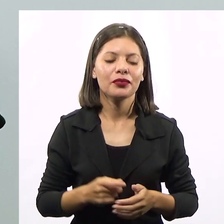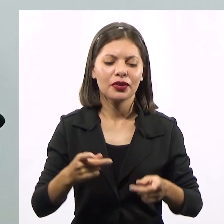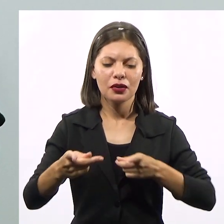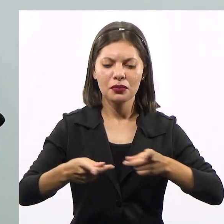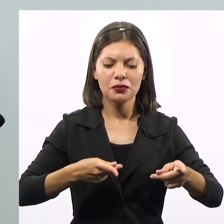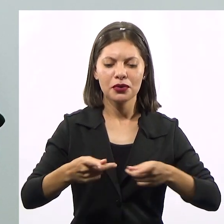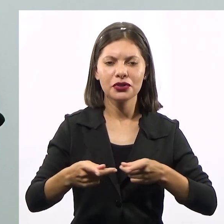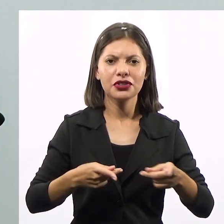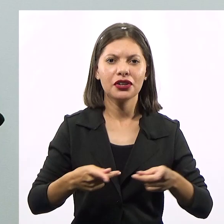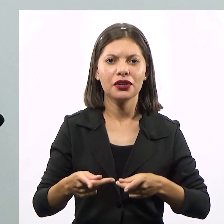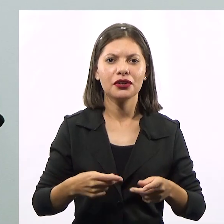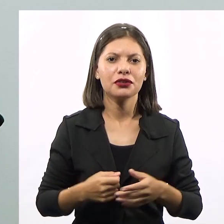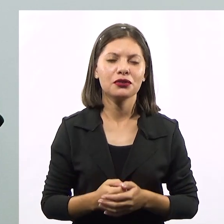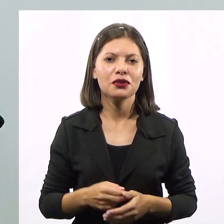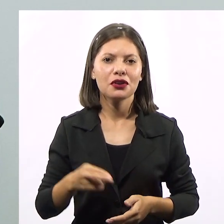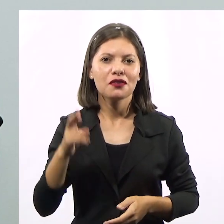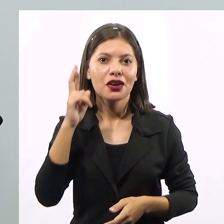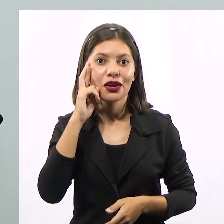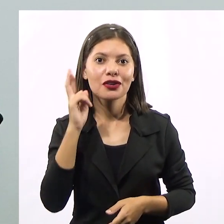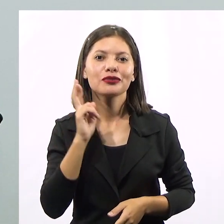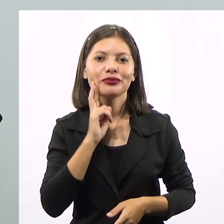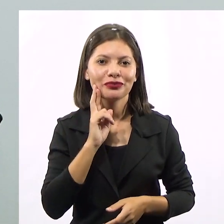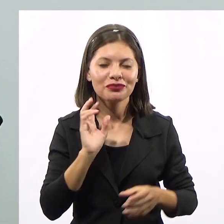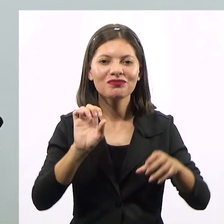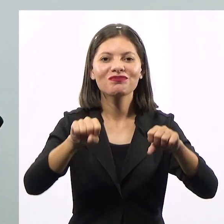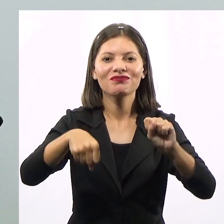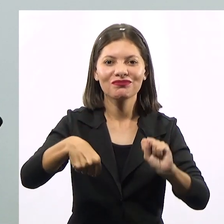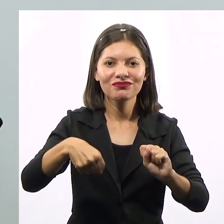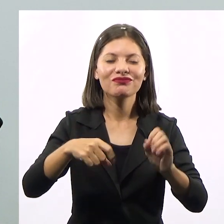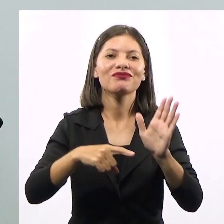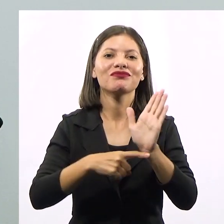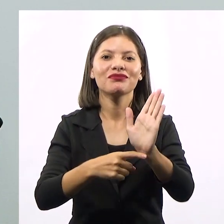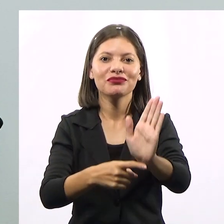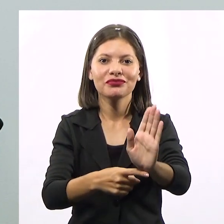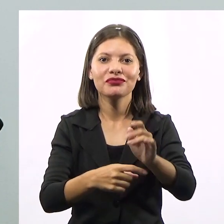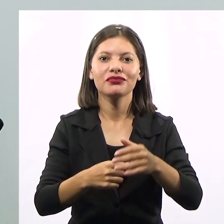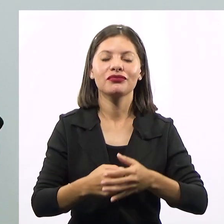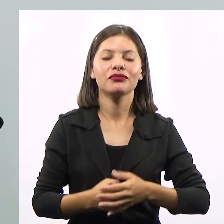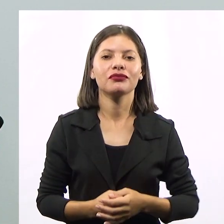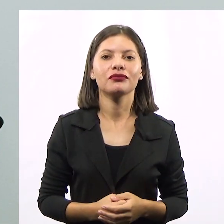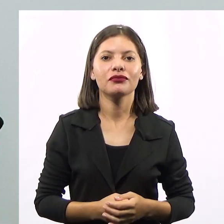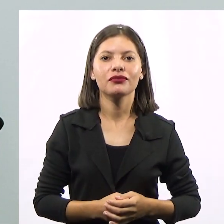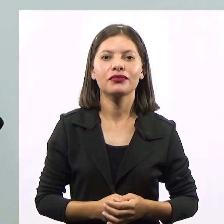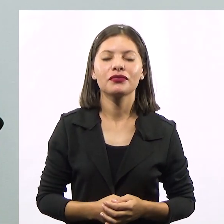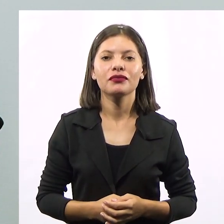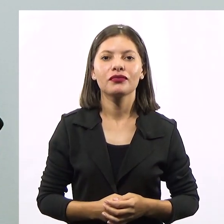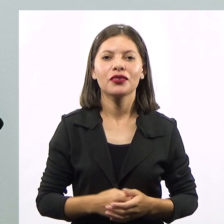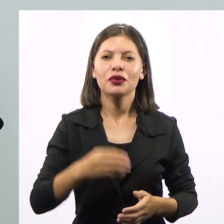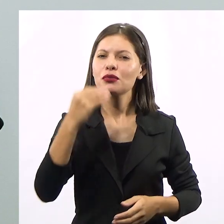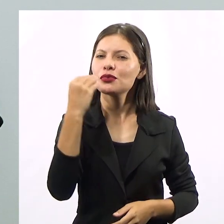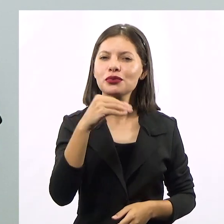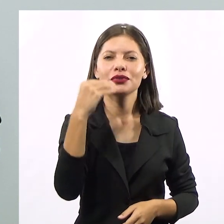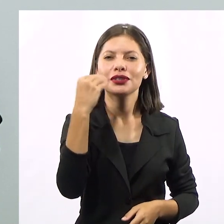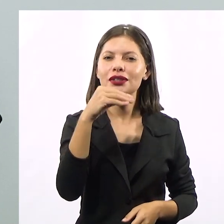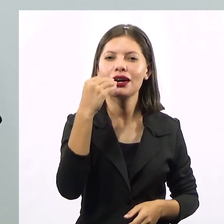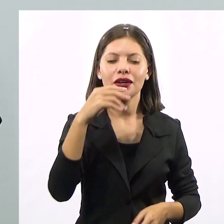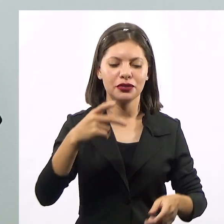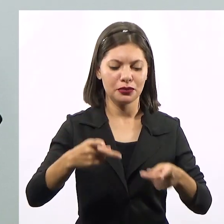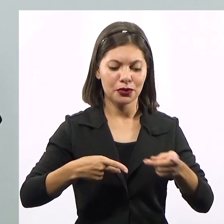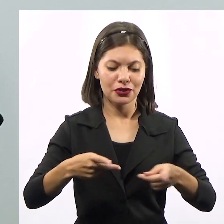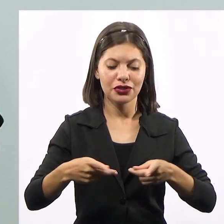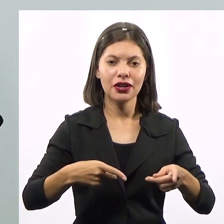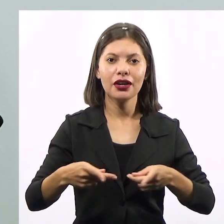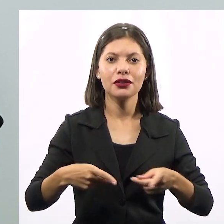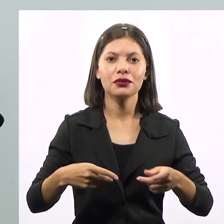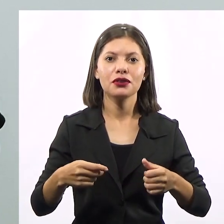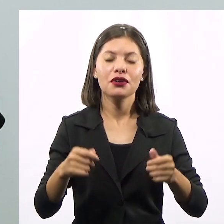Mas porque realmente é um projeto que vai enriquecer muito a nossa formação, né? A formação de vocês, essa oportunidade da